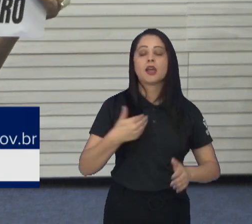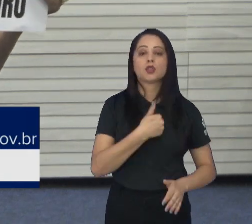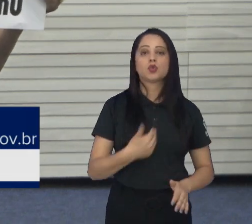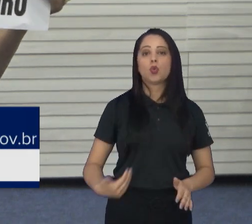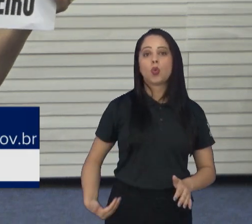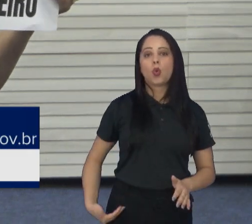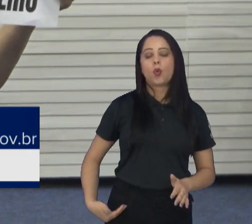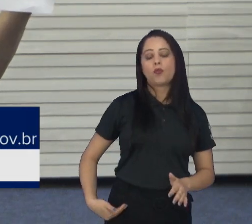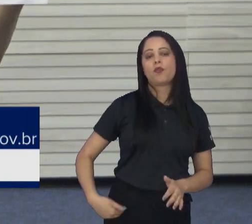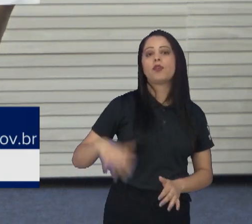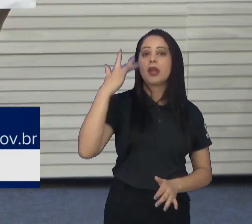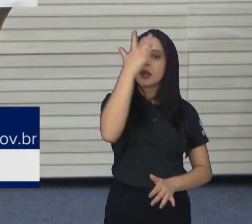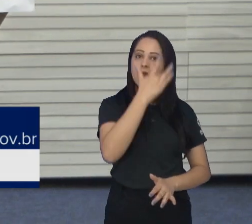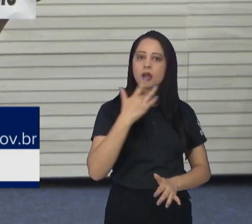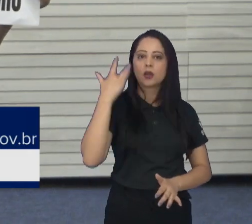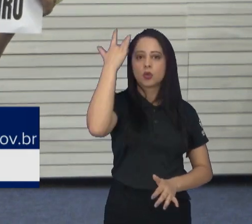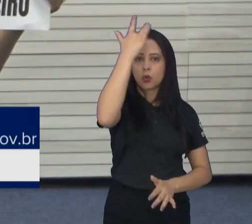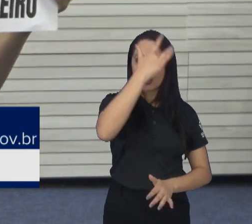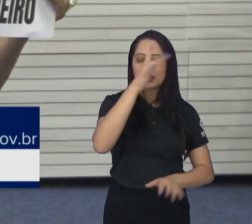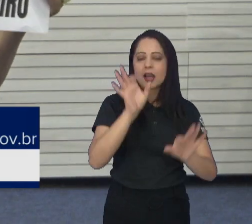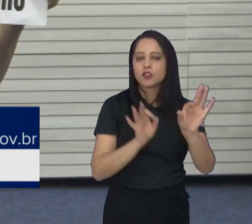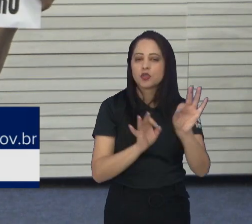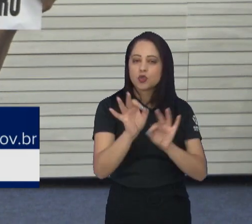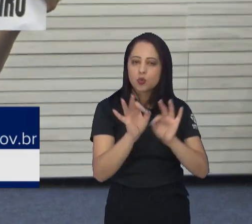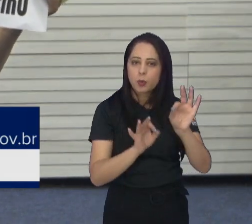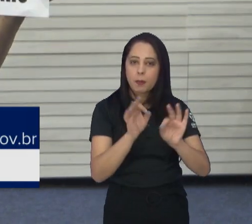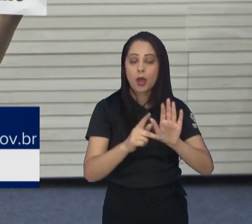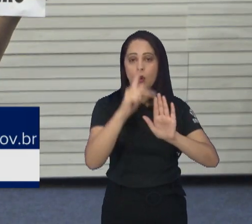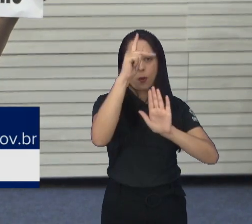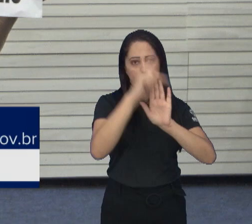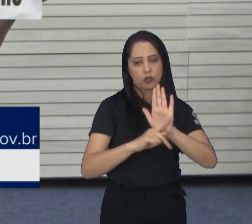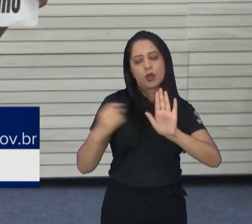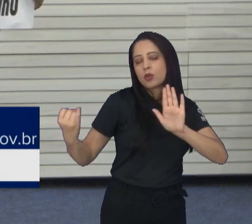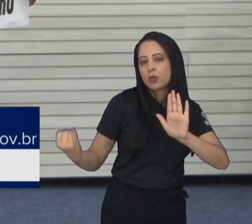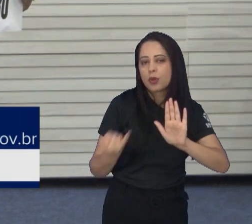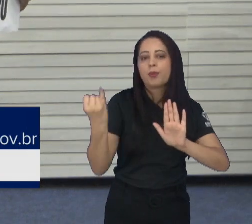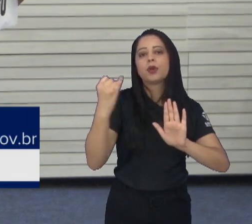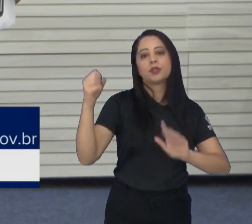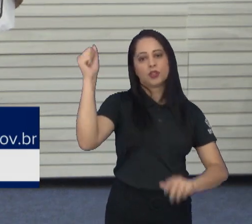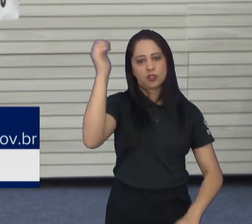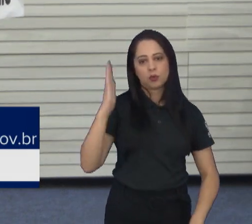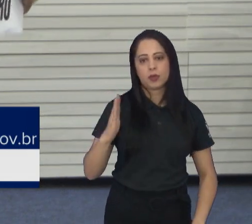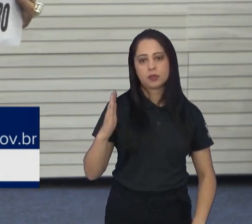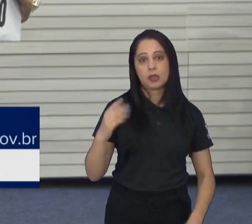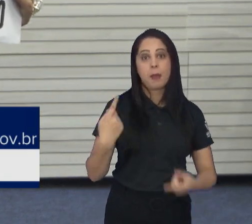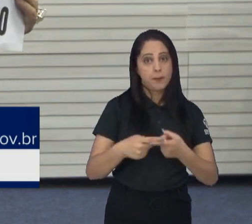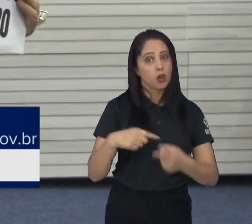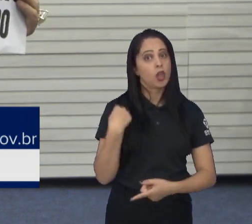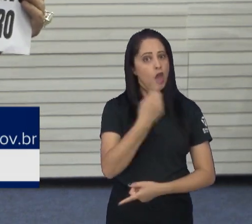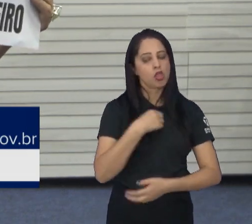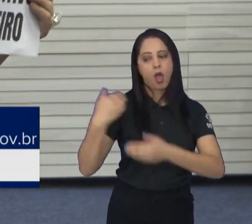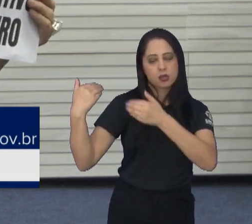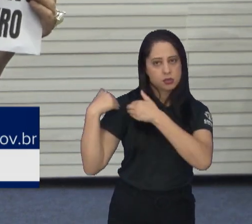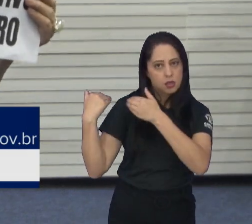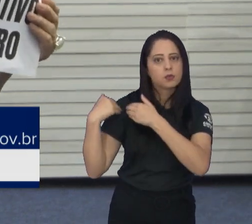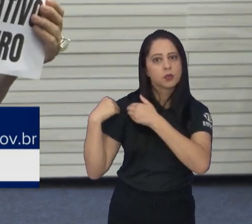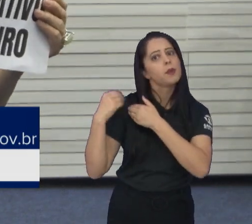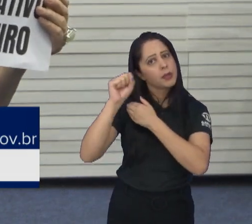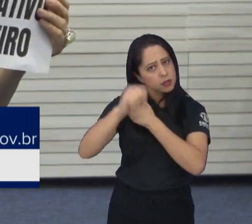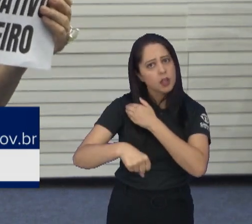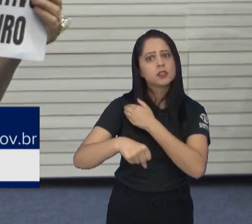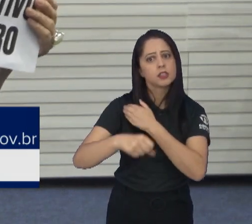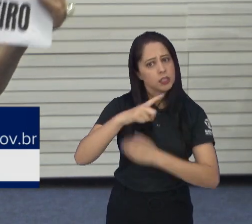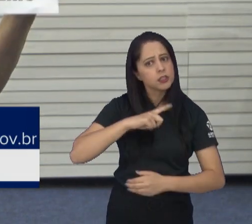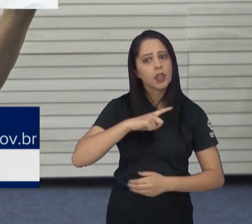que mandou e fez esse plano importante para o Brasil, porque nós temos responsabilidade e sabemos